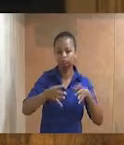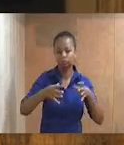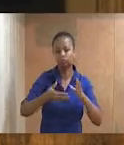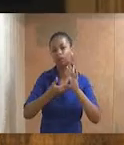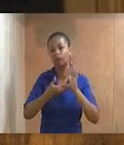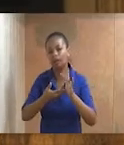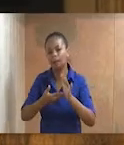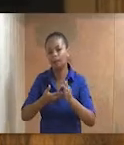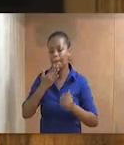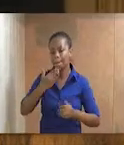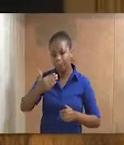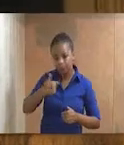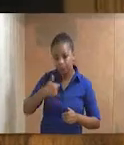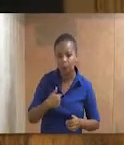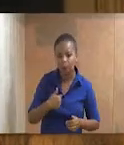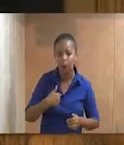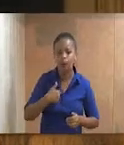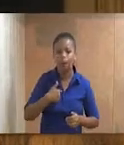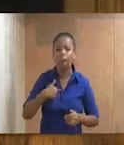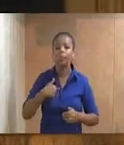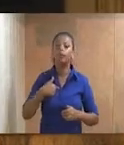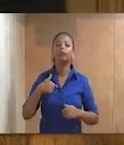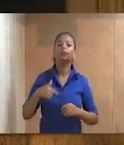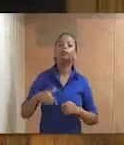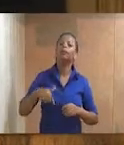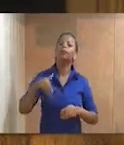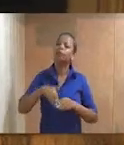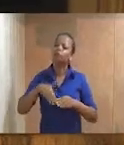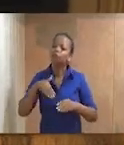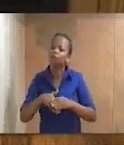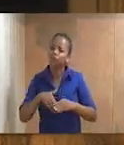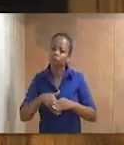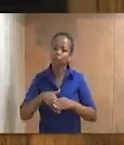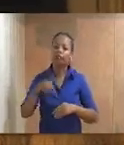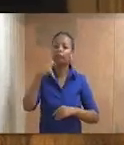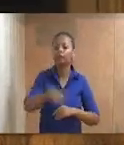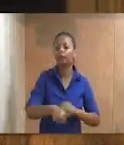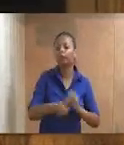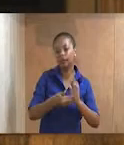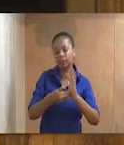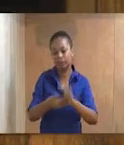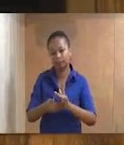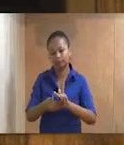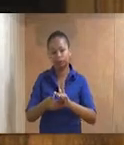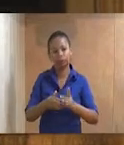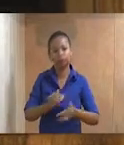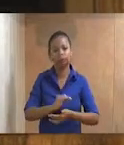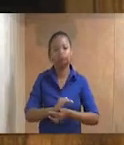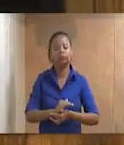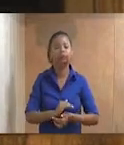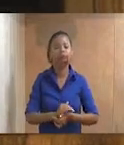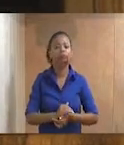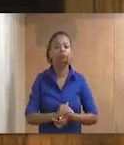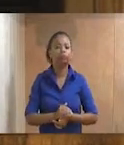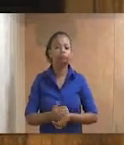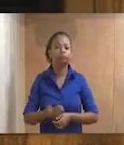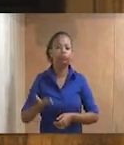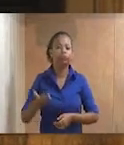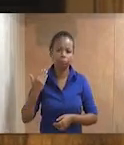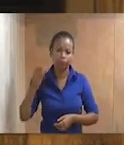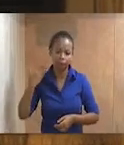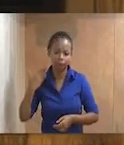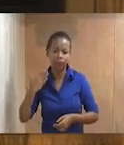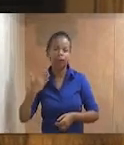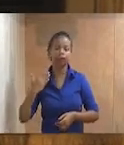a eleição de diretores e foi votado aqui nessa casa. Um dia o